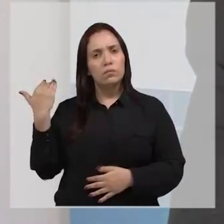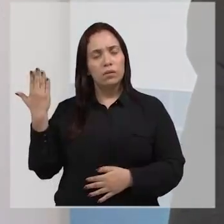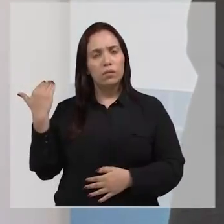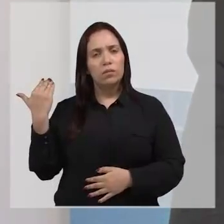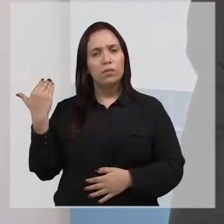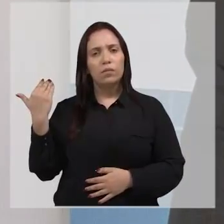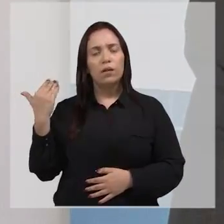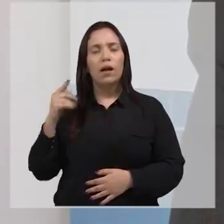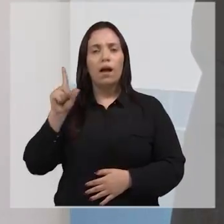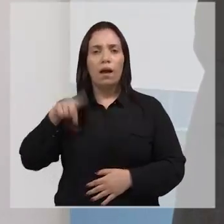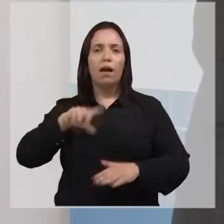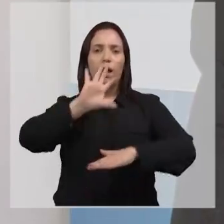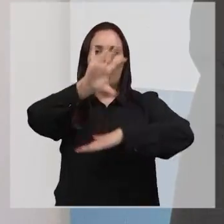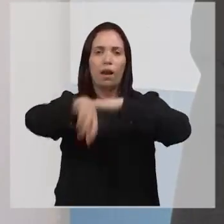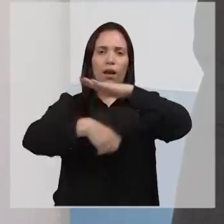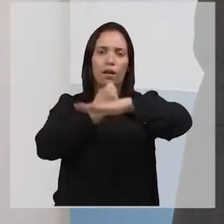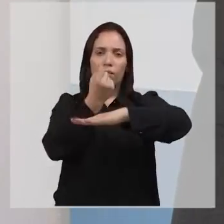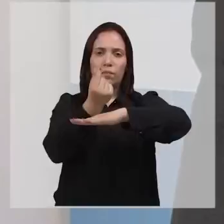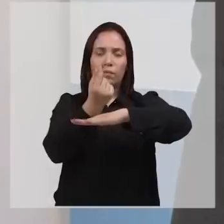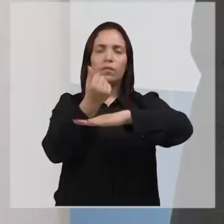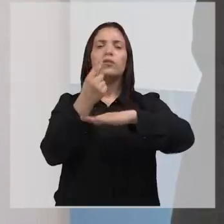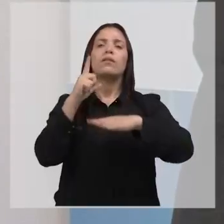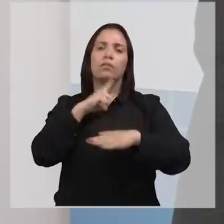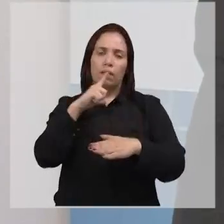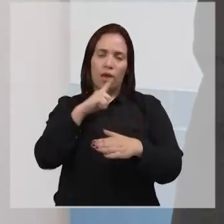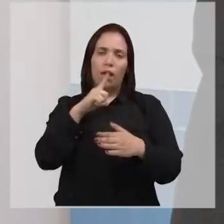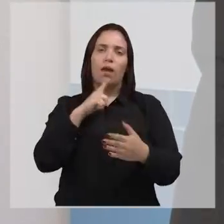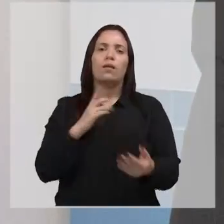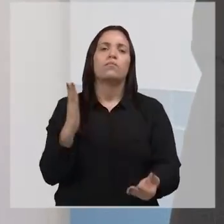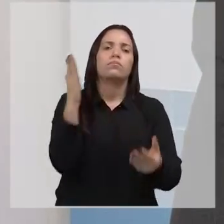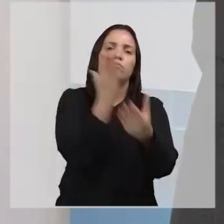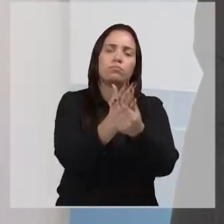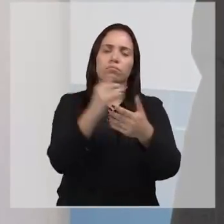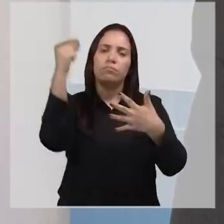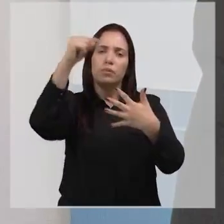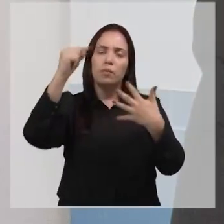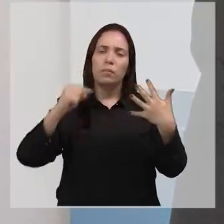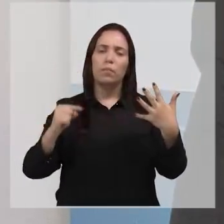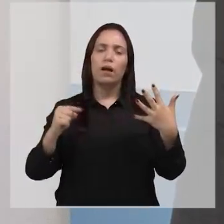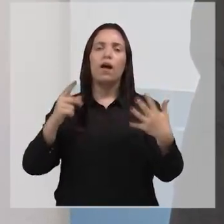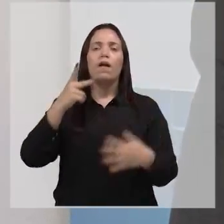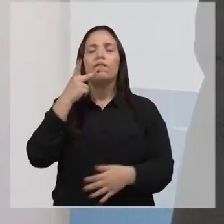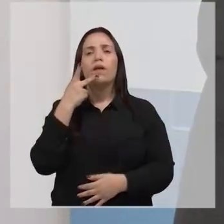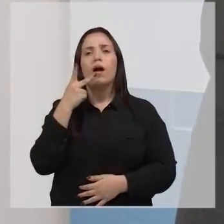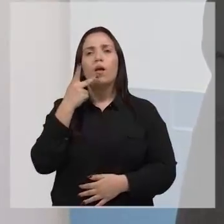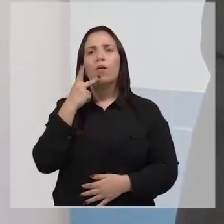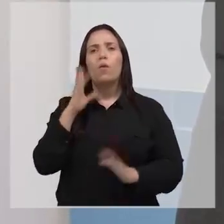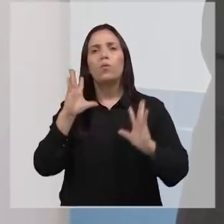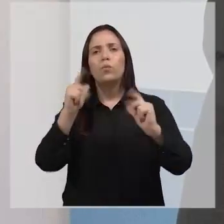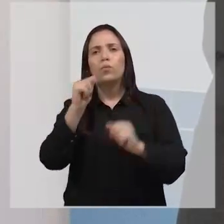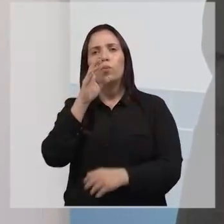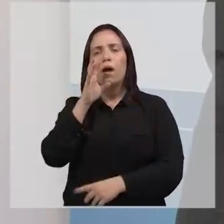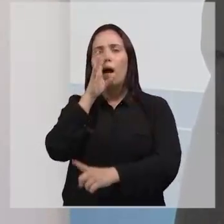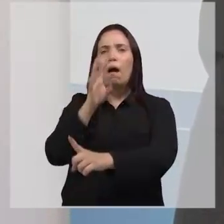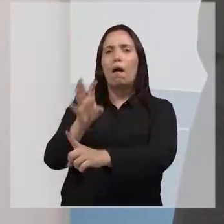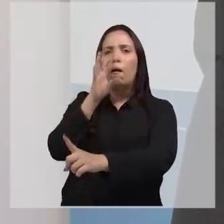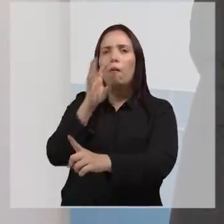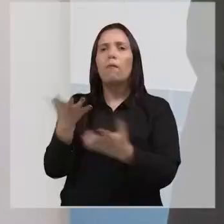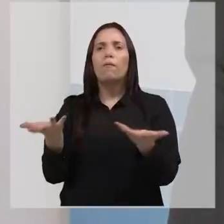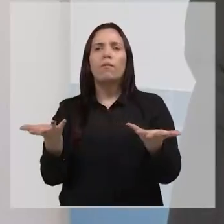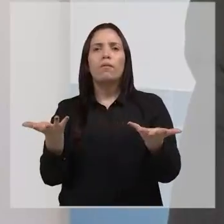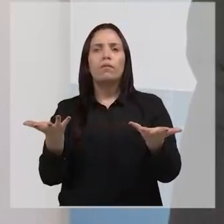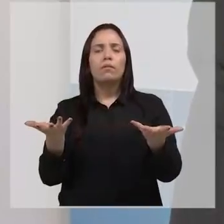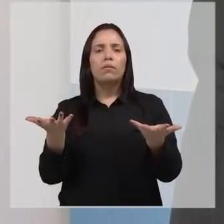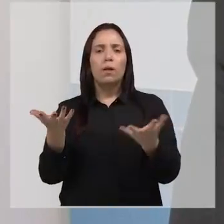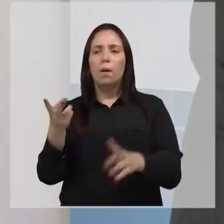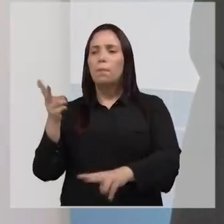que a Lava Jato é uma coisa real, aconteceu. A discussão que eles usam é que, porque é só com ele, os outros também fizeram, a história do ladrão, né? Eu roubei,